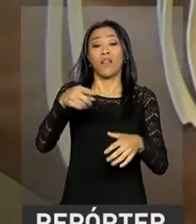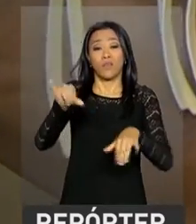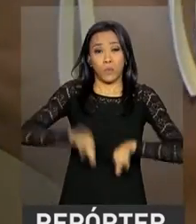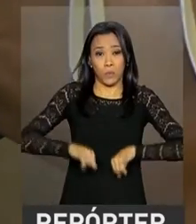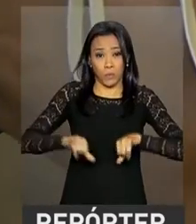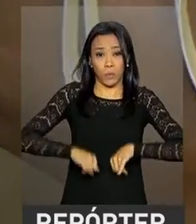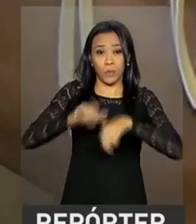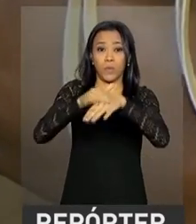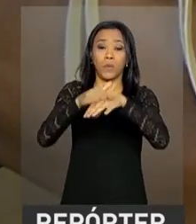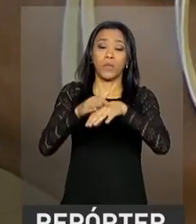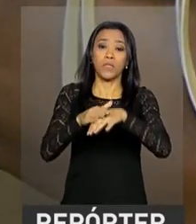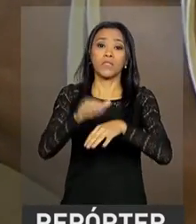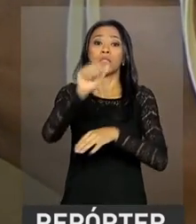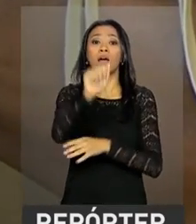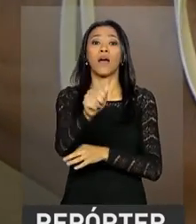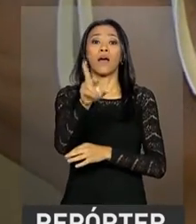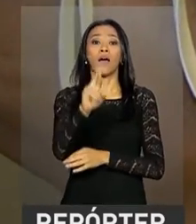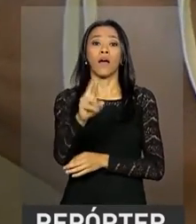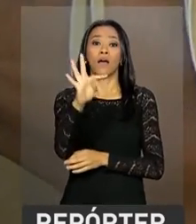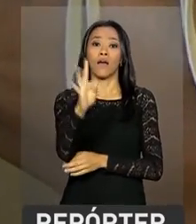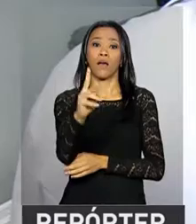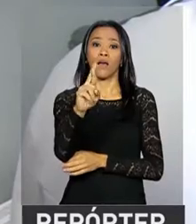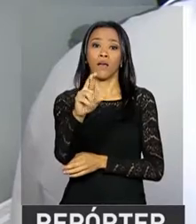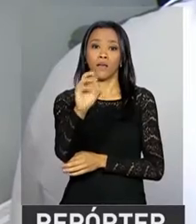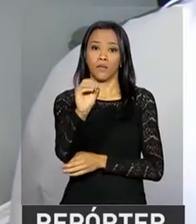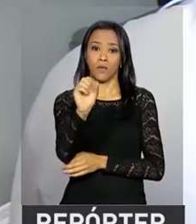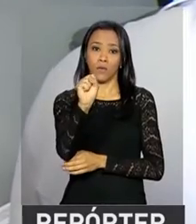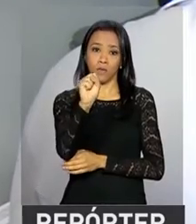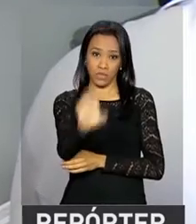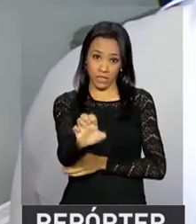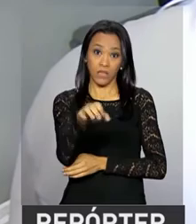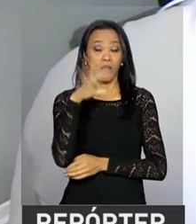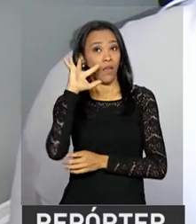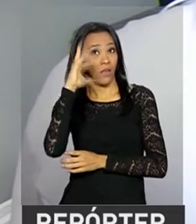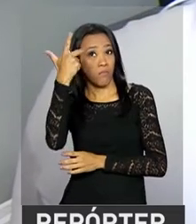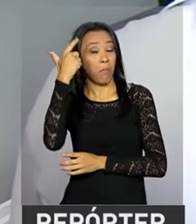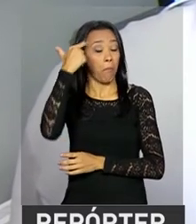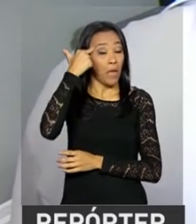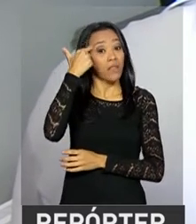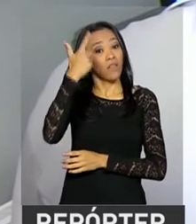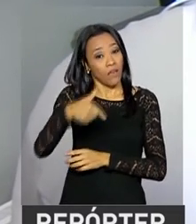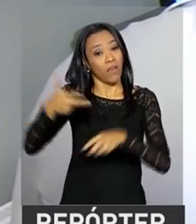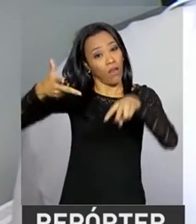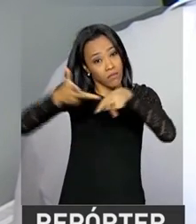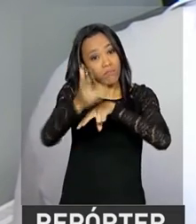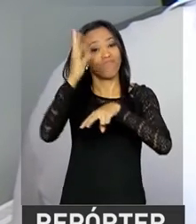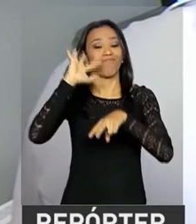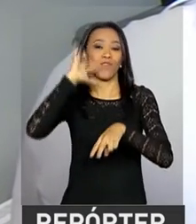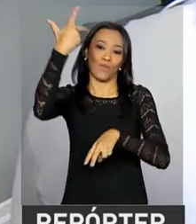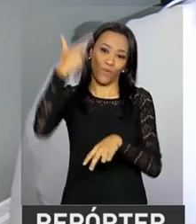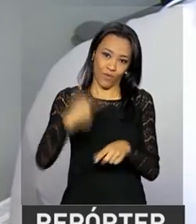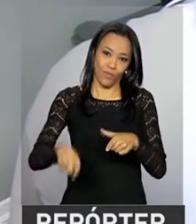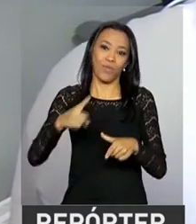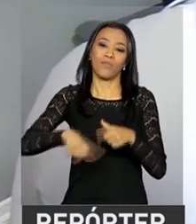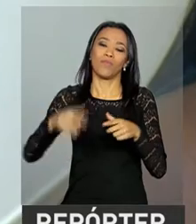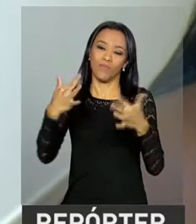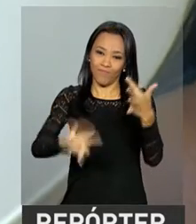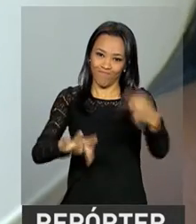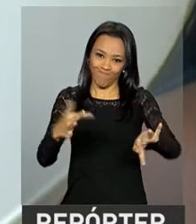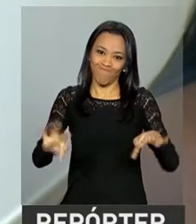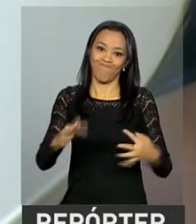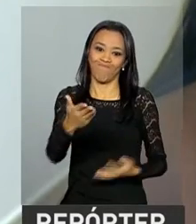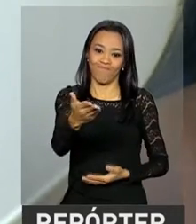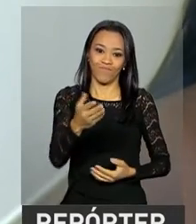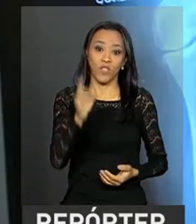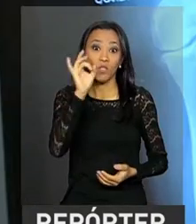doença que desgasta as cartilagens dos ossos e acredita que a cirurgia imediata é a única solução para acabar com a dor só